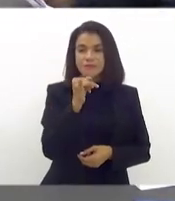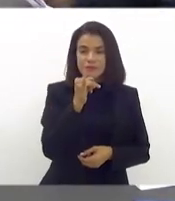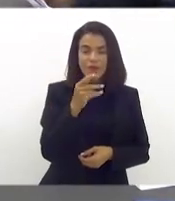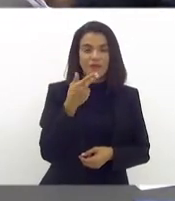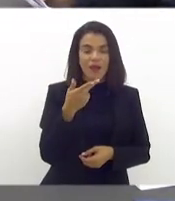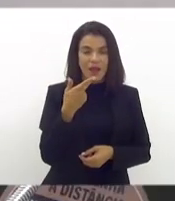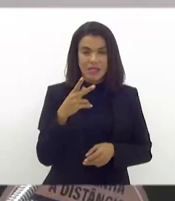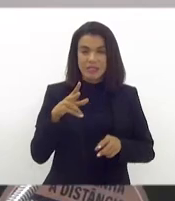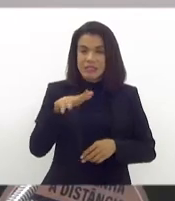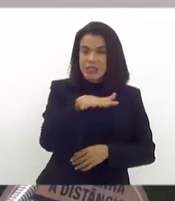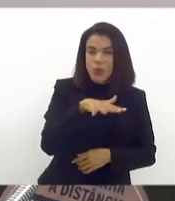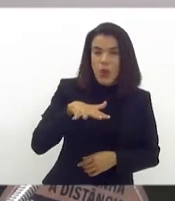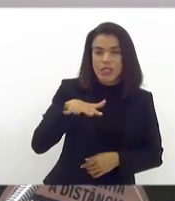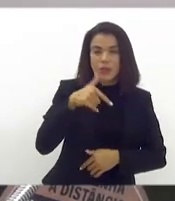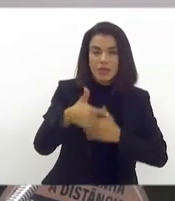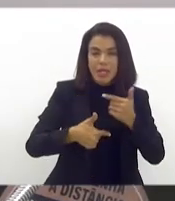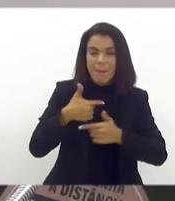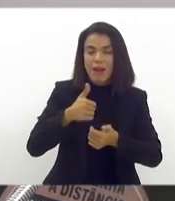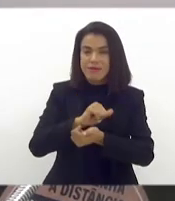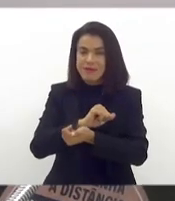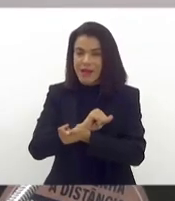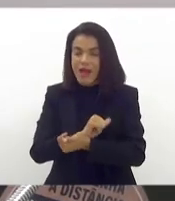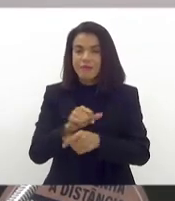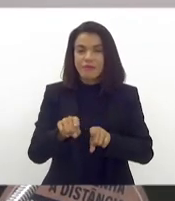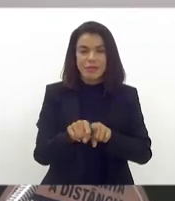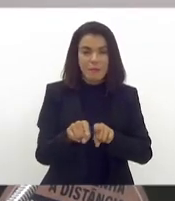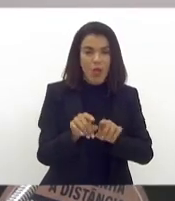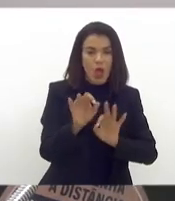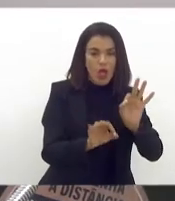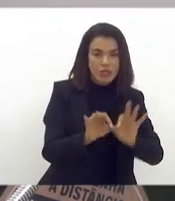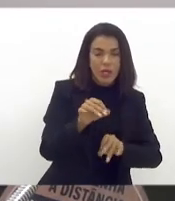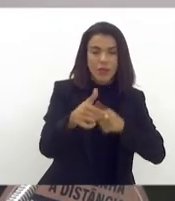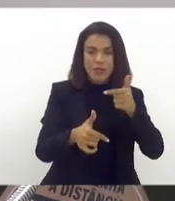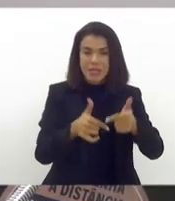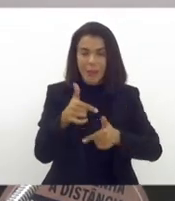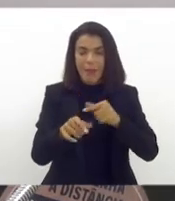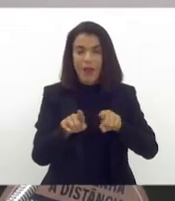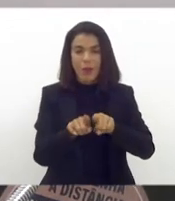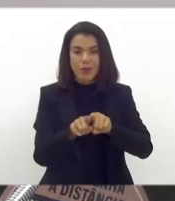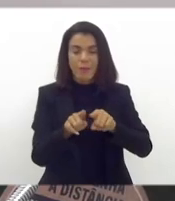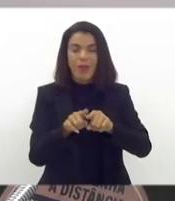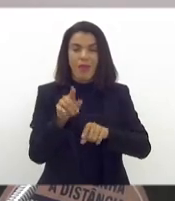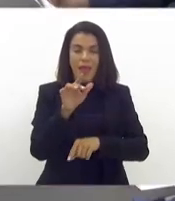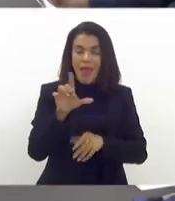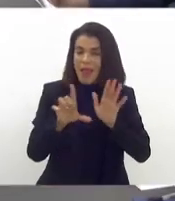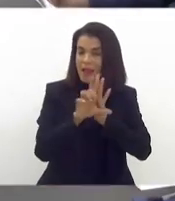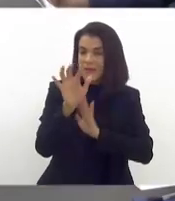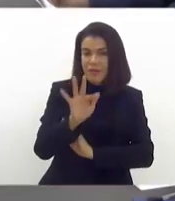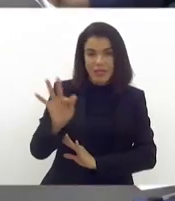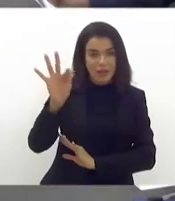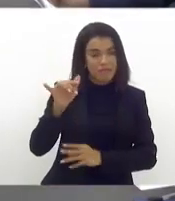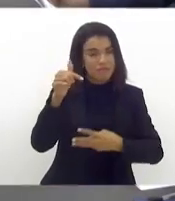condição análoga à escravidão, lei federal, além da organização do trabalho, questão de refugiados também, lei federal. Presidente. São